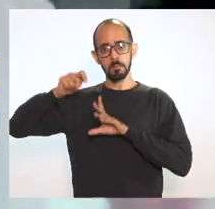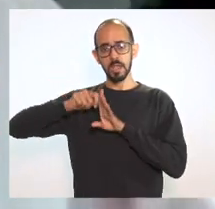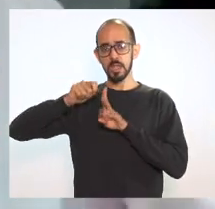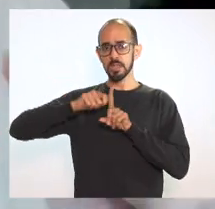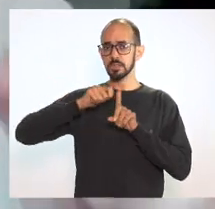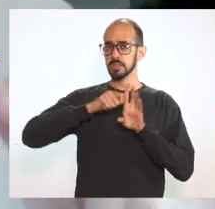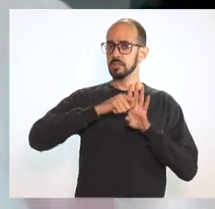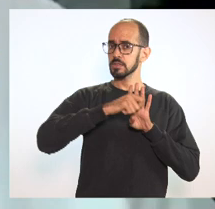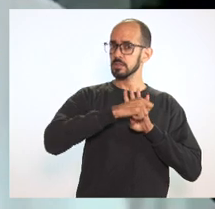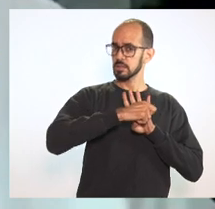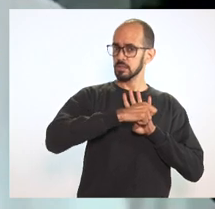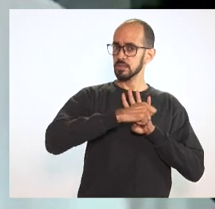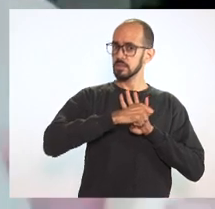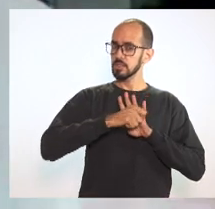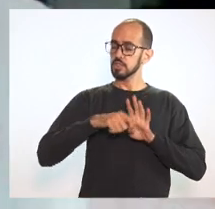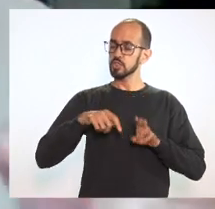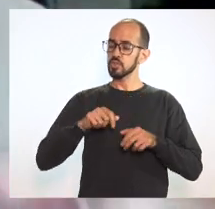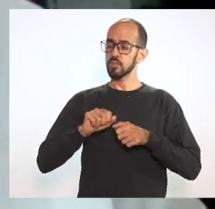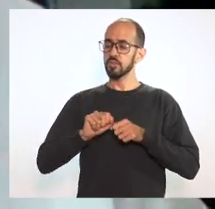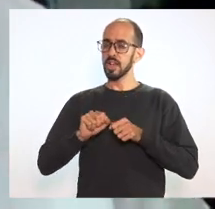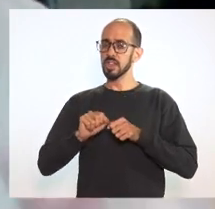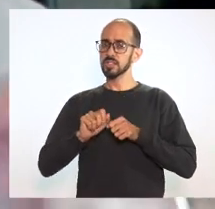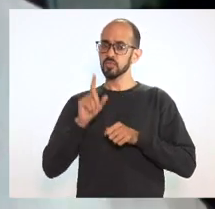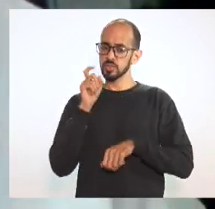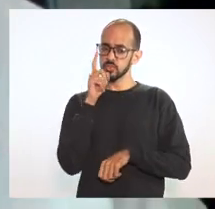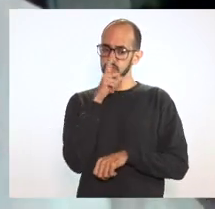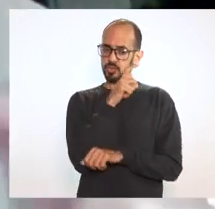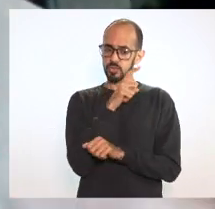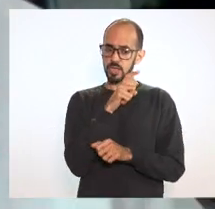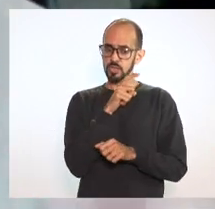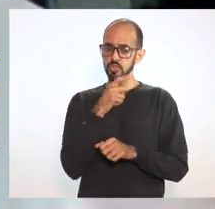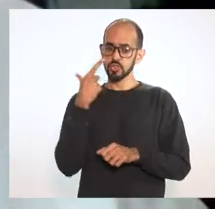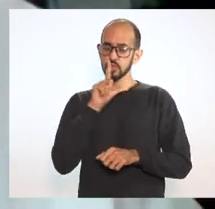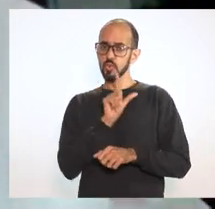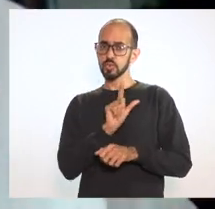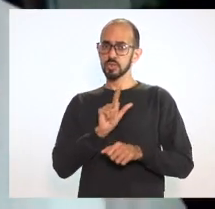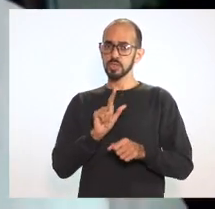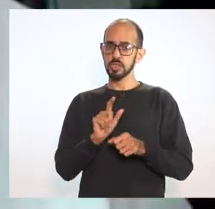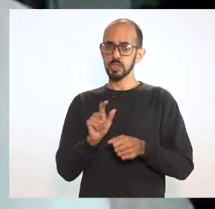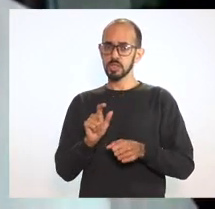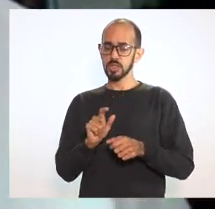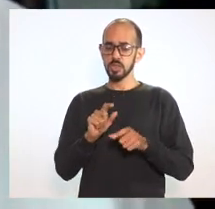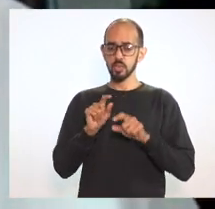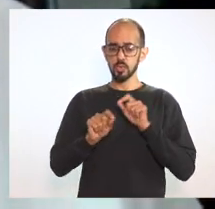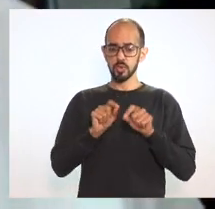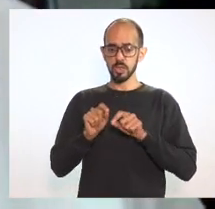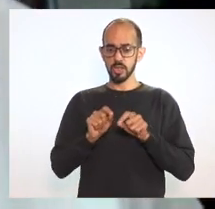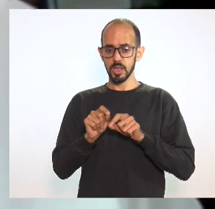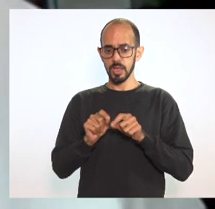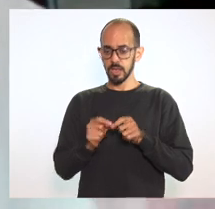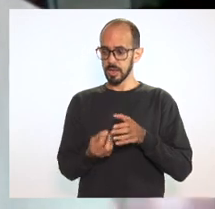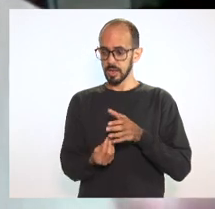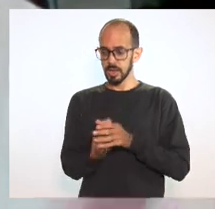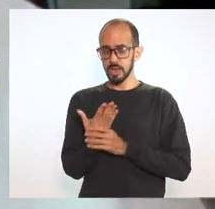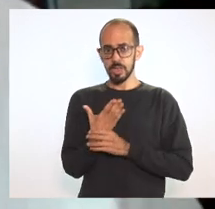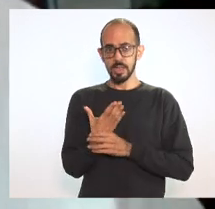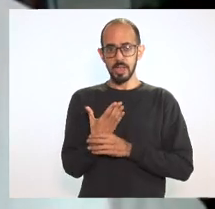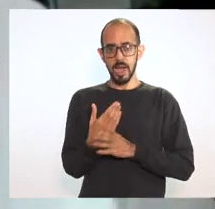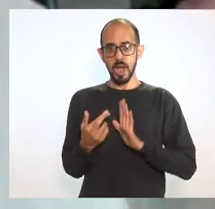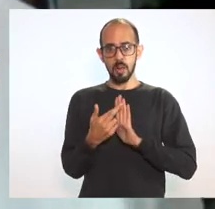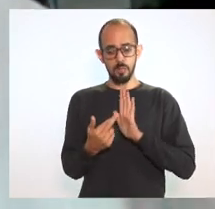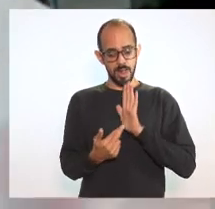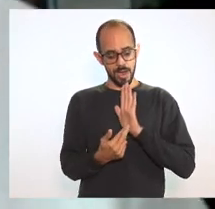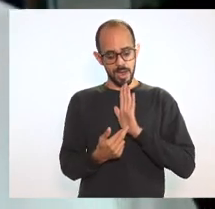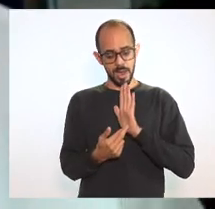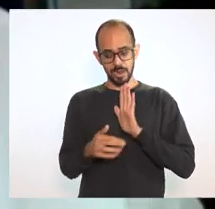daí dificulta e muito a gente conseguir construir um padrão de atendimento as nossas crianças, que possa estar